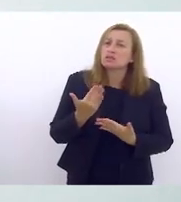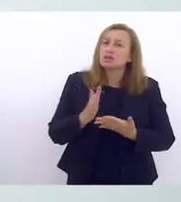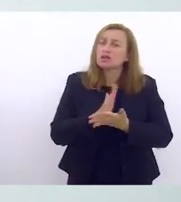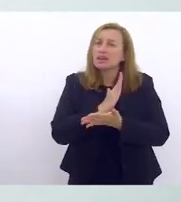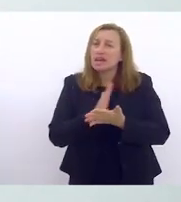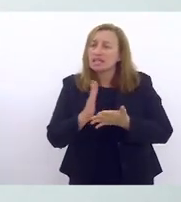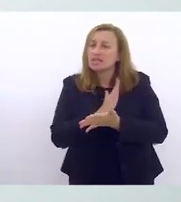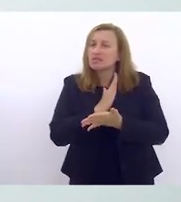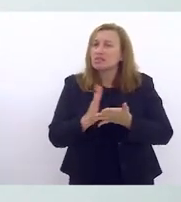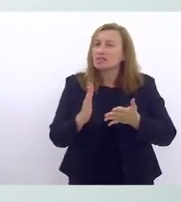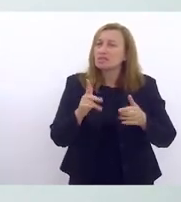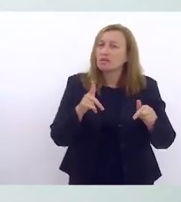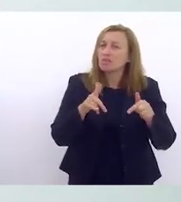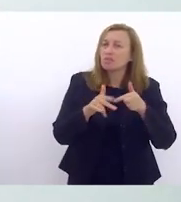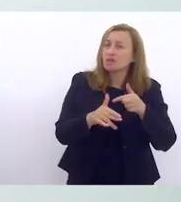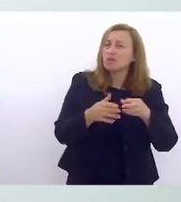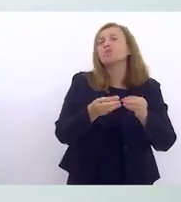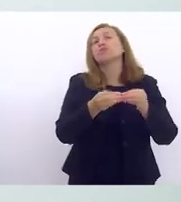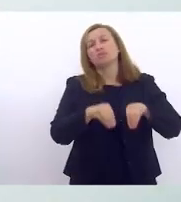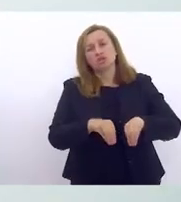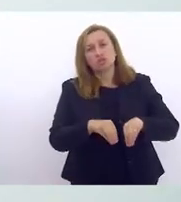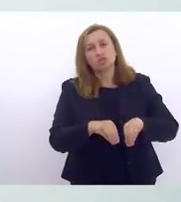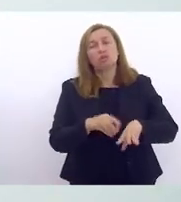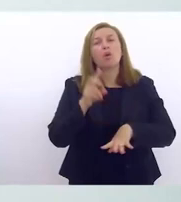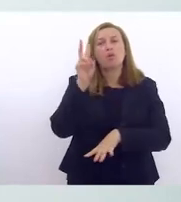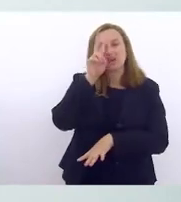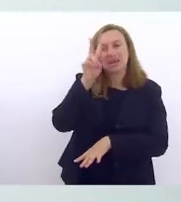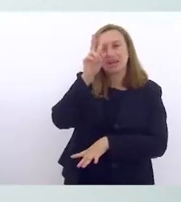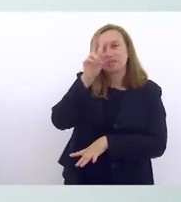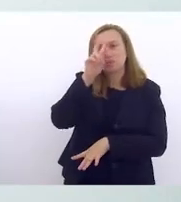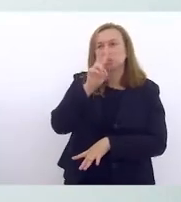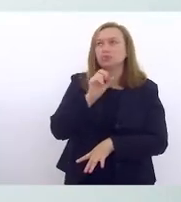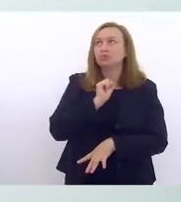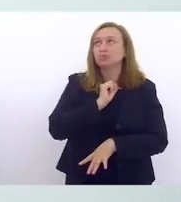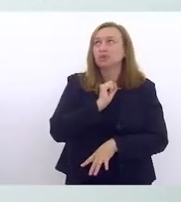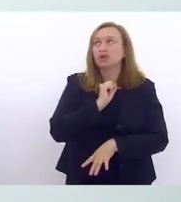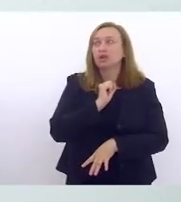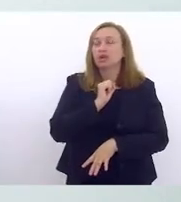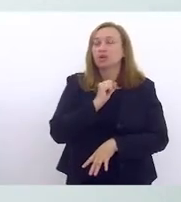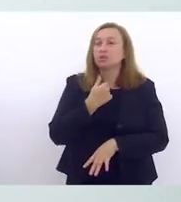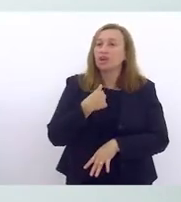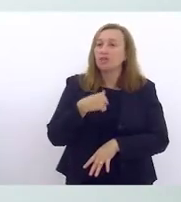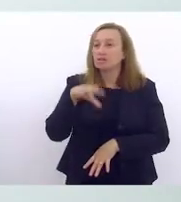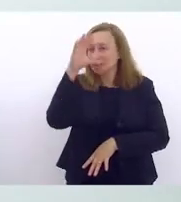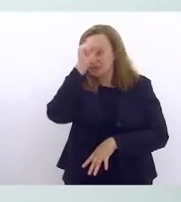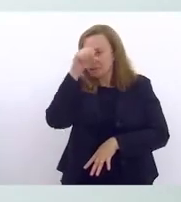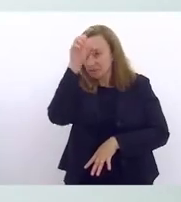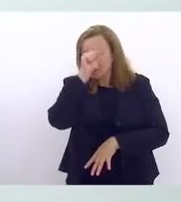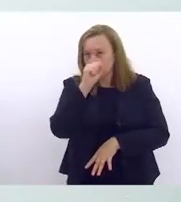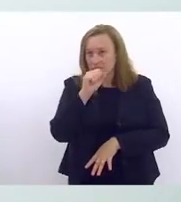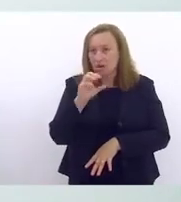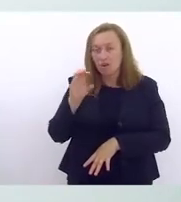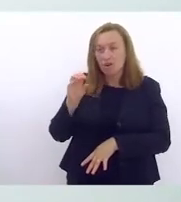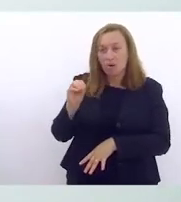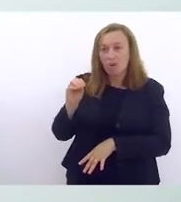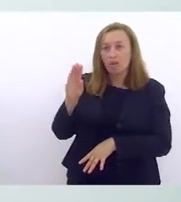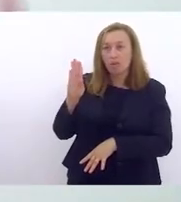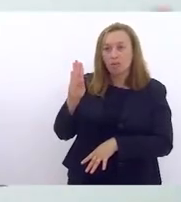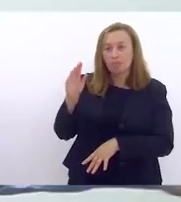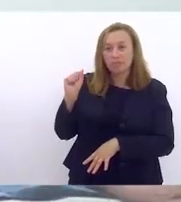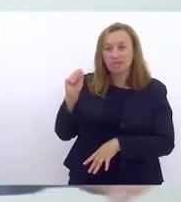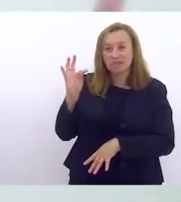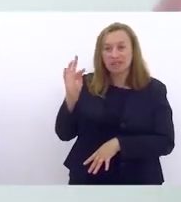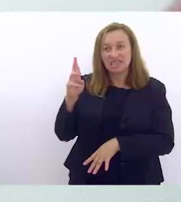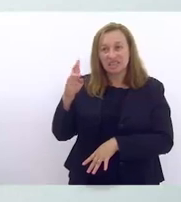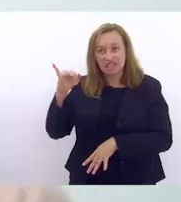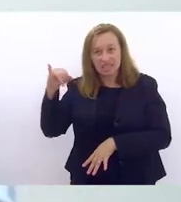elas são intervenções prejudiciais. Eu me lembro que, quando eu estava aprendendo obstetrícia, e nós